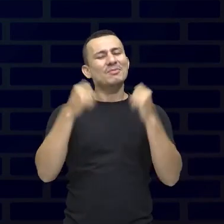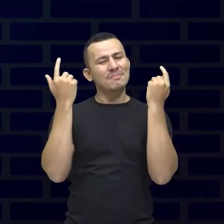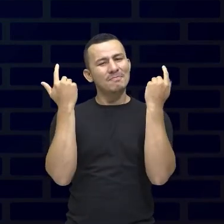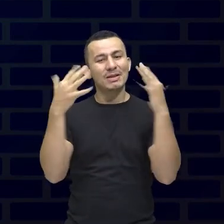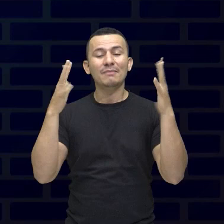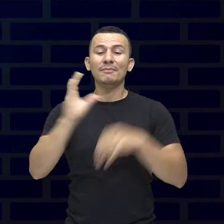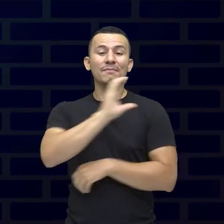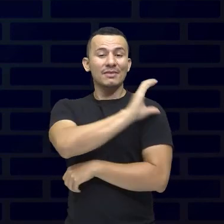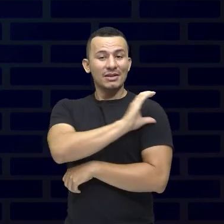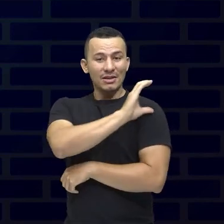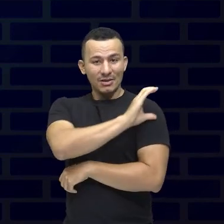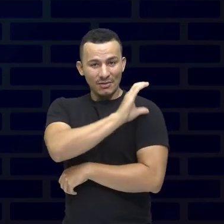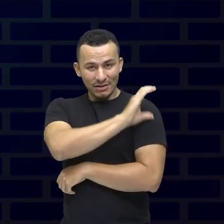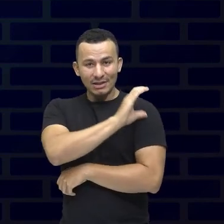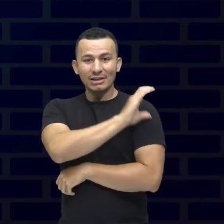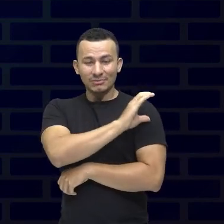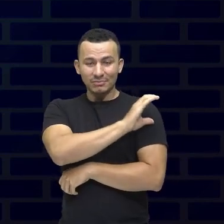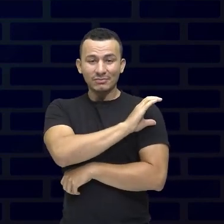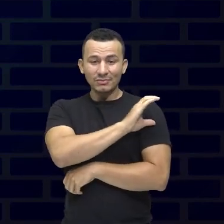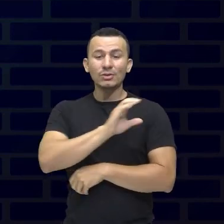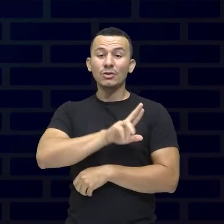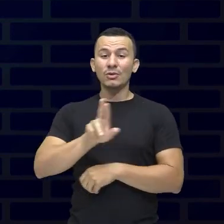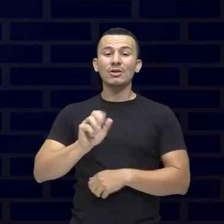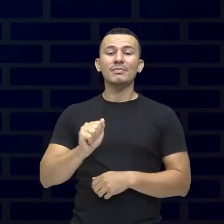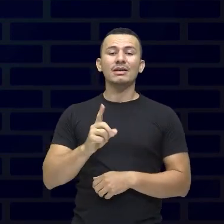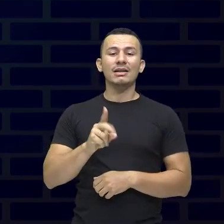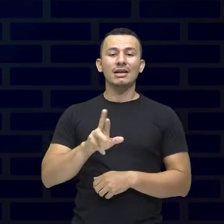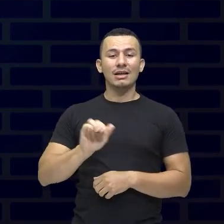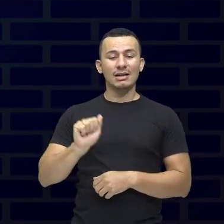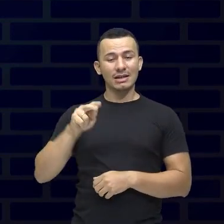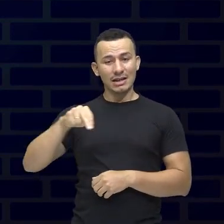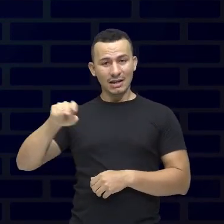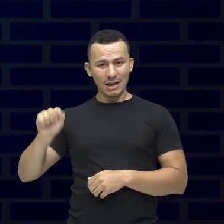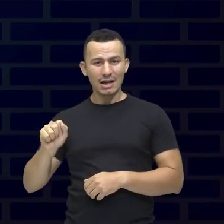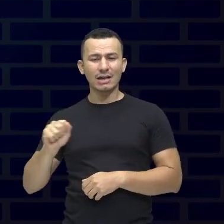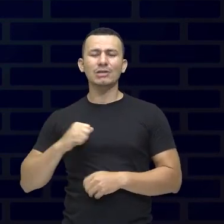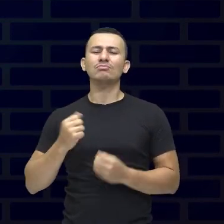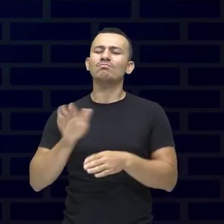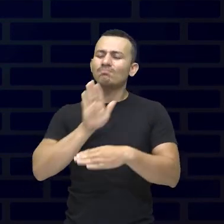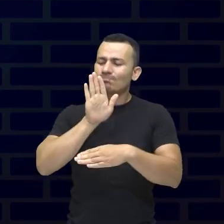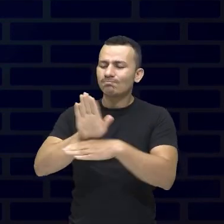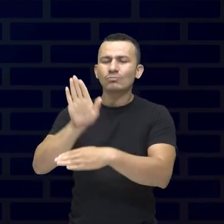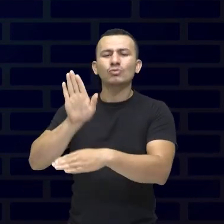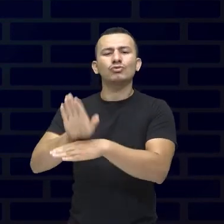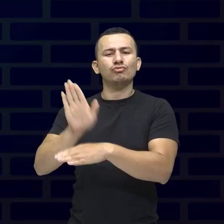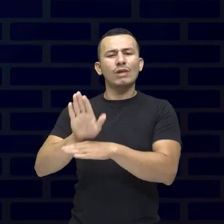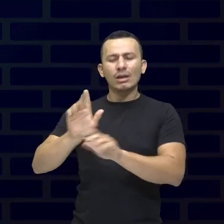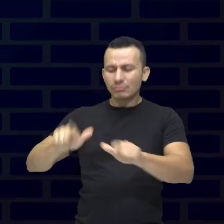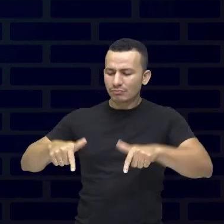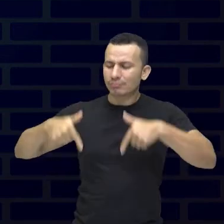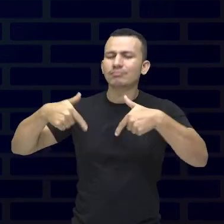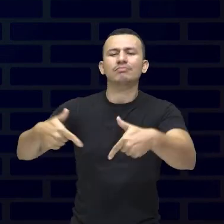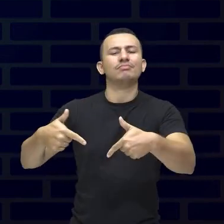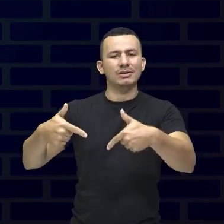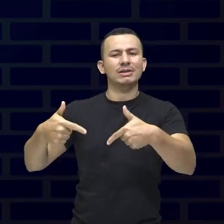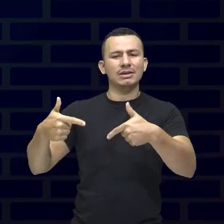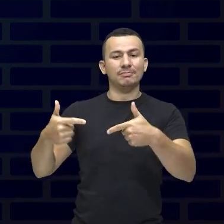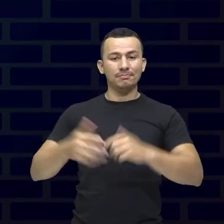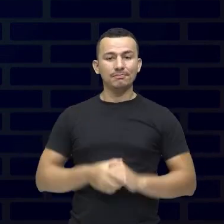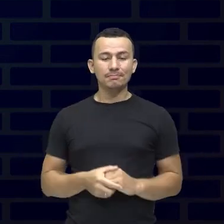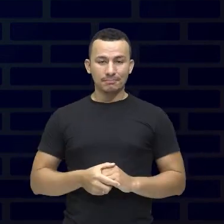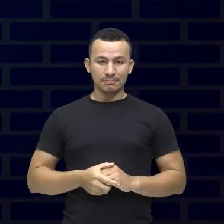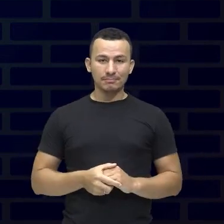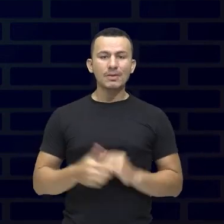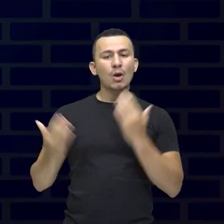nossa coordenadora, que é a Adriana Magalhães, e que tem nos conduzido nesse trabalho psicossocial, nessa